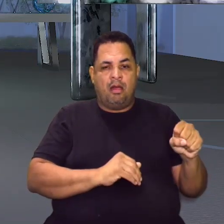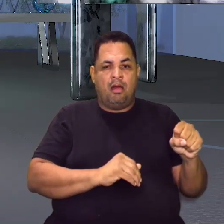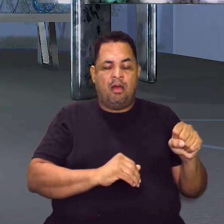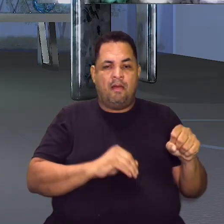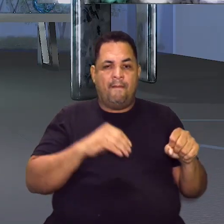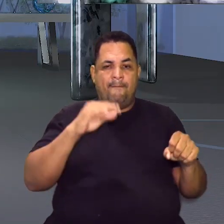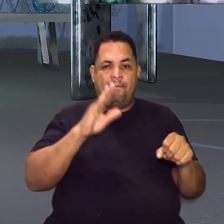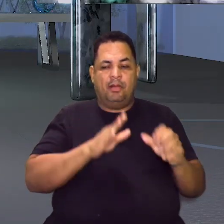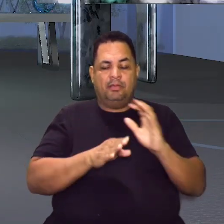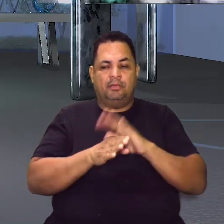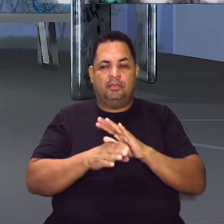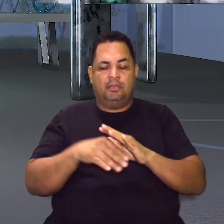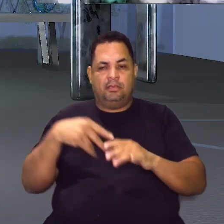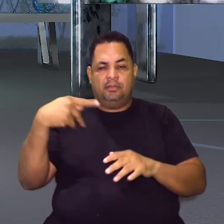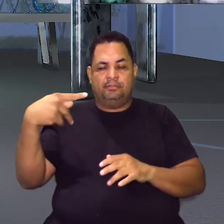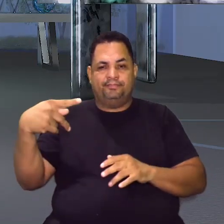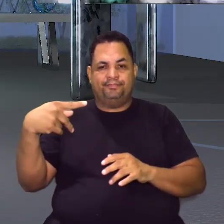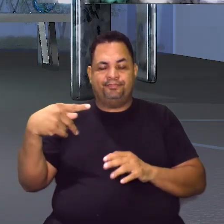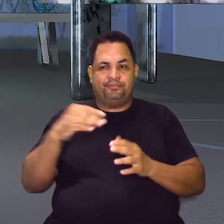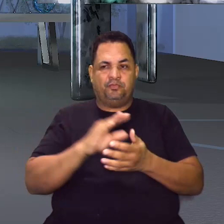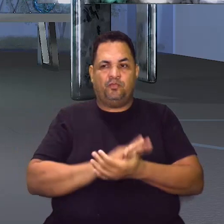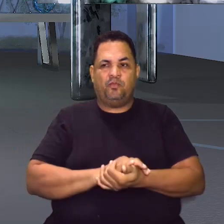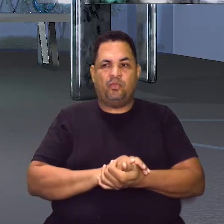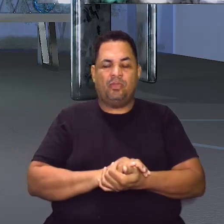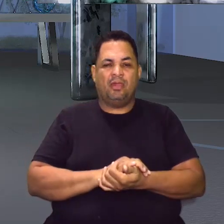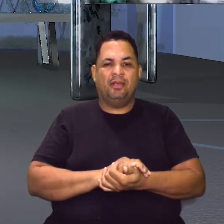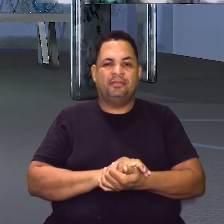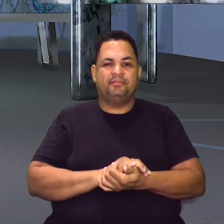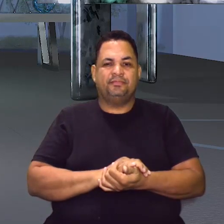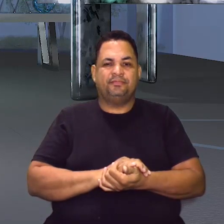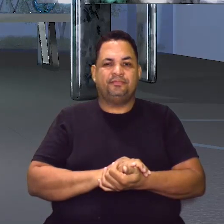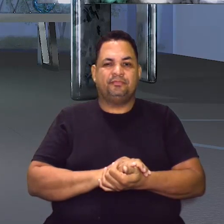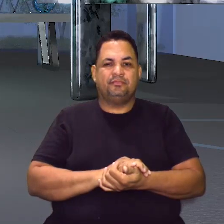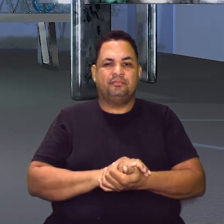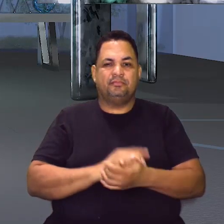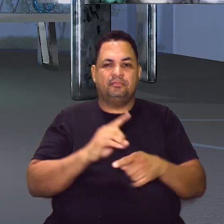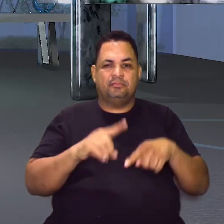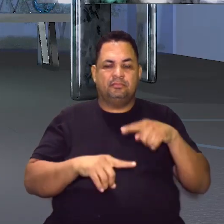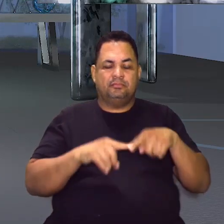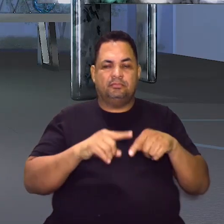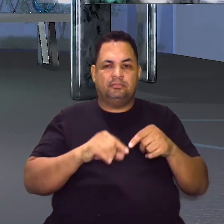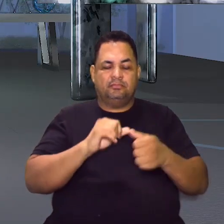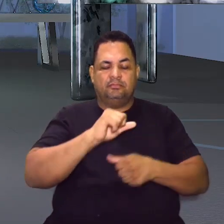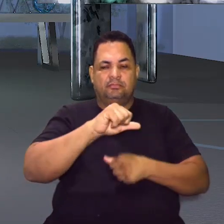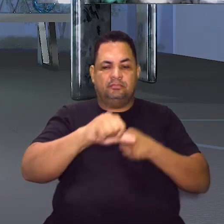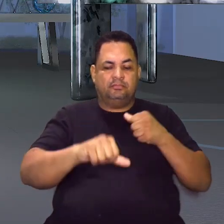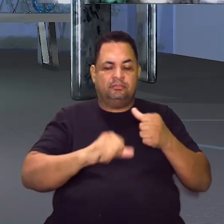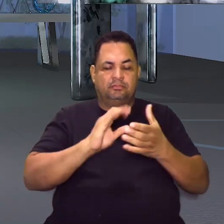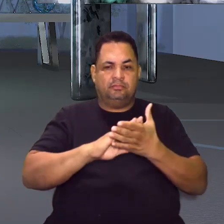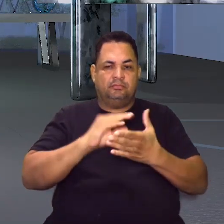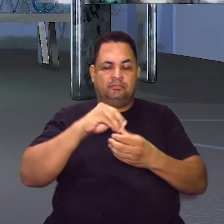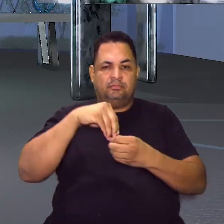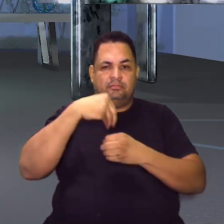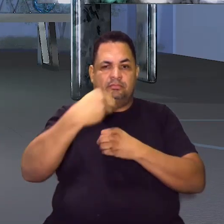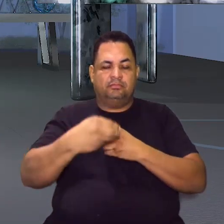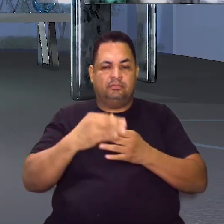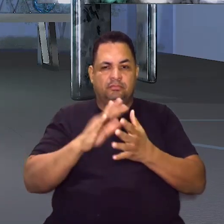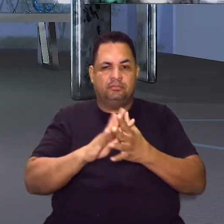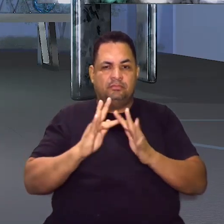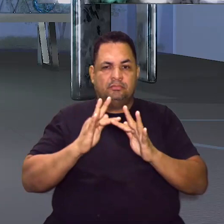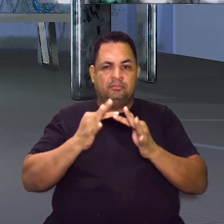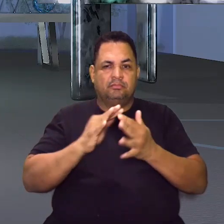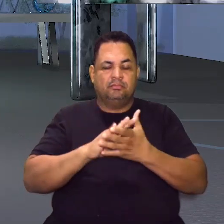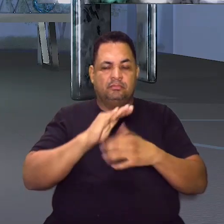ou à direita, P. Elementos representativos. Os elementos de transição externa terminam